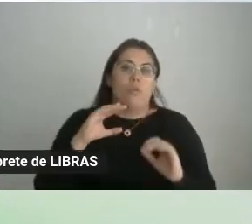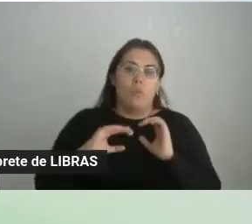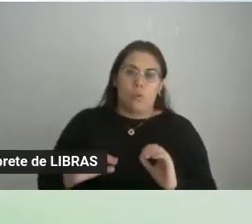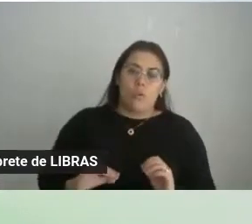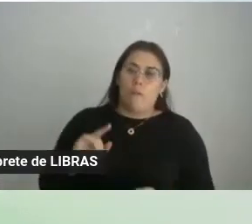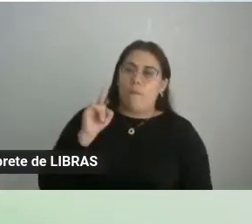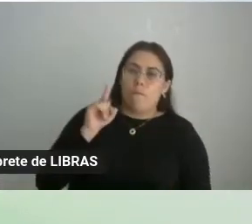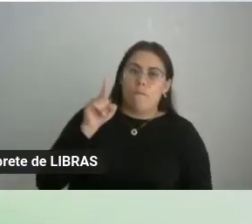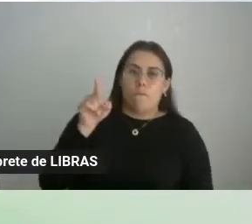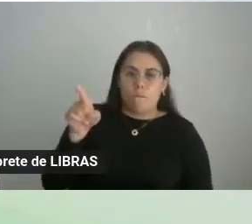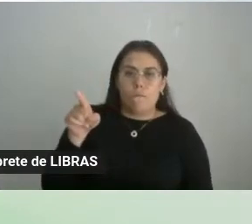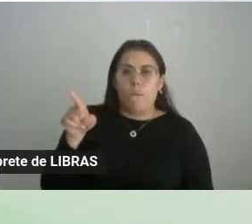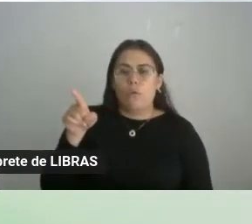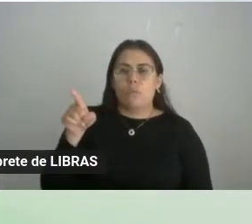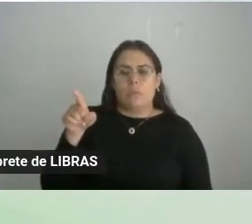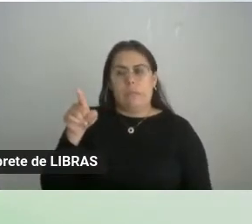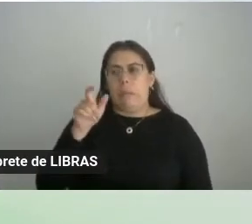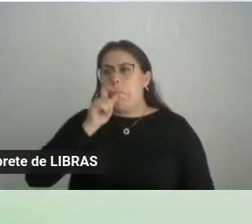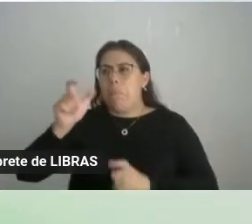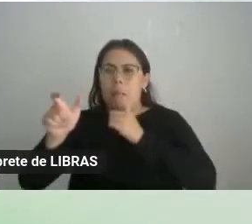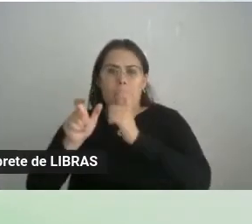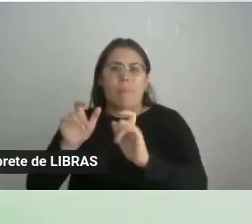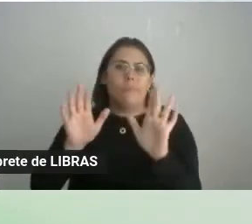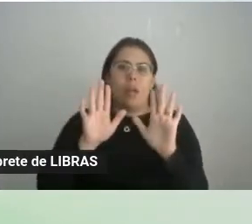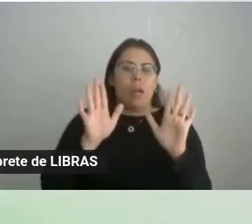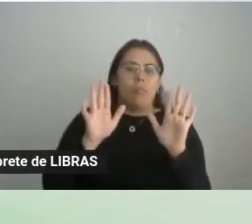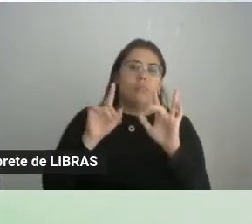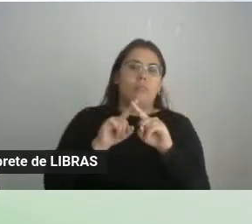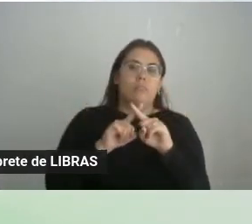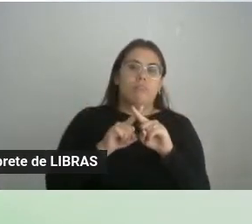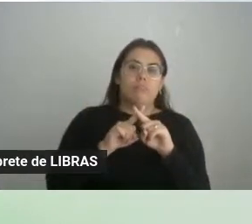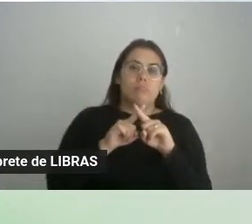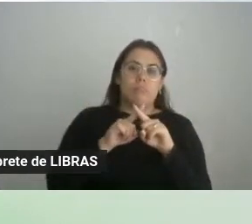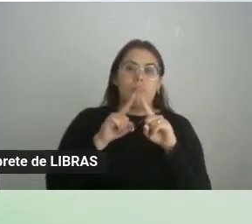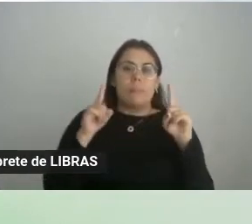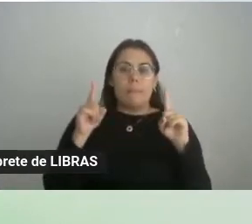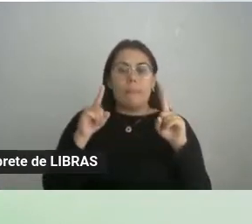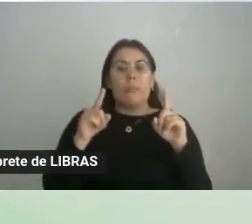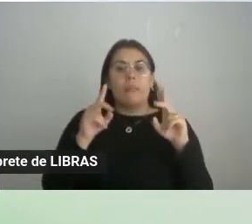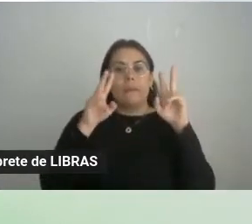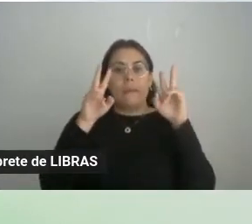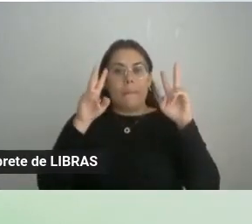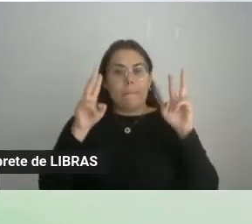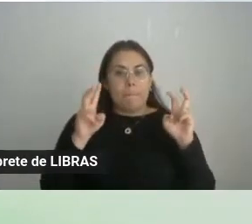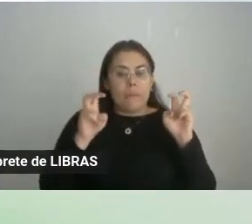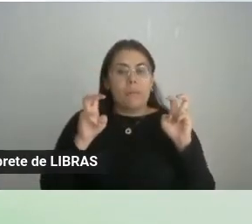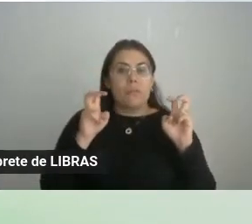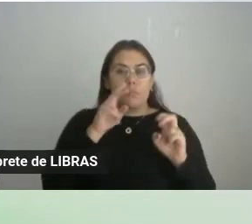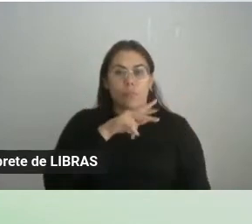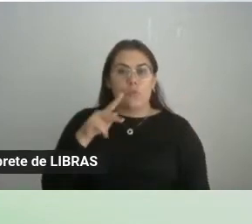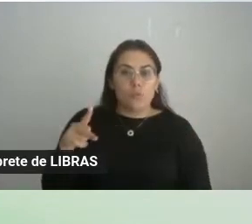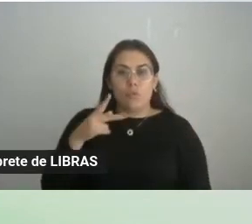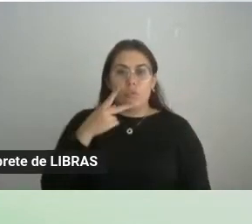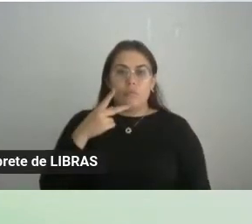é o agressor, você... Não. A gente, sem citar esse tipo de coisa, a gente trazia situações que os professores, os